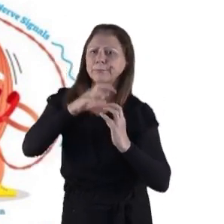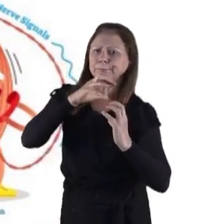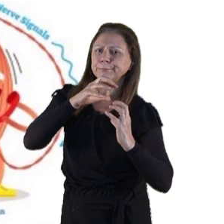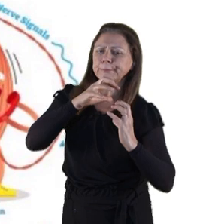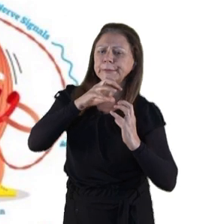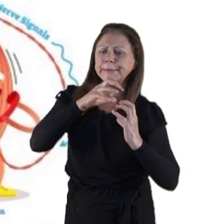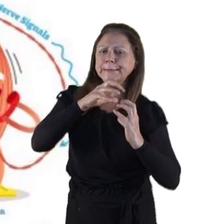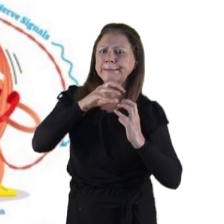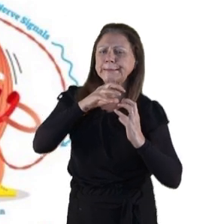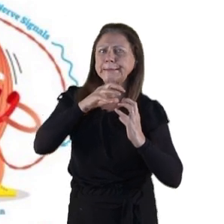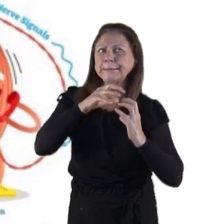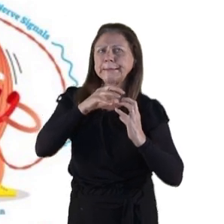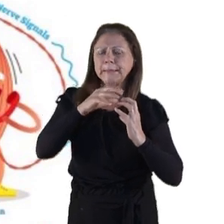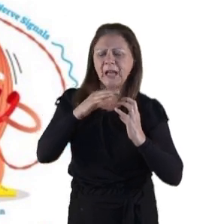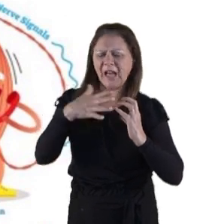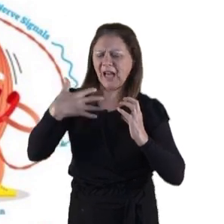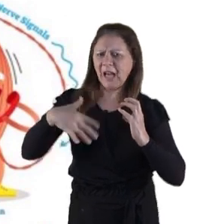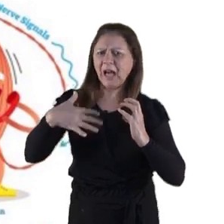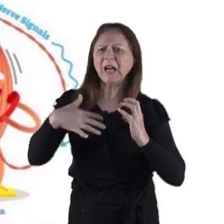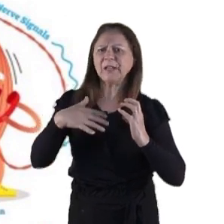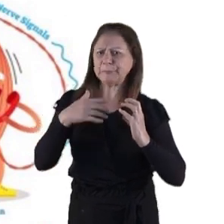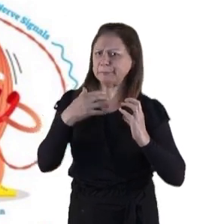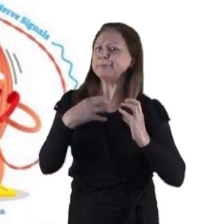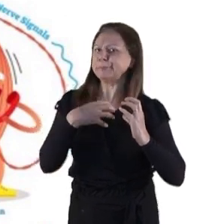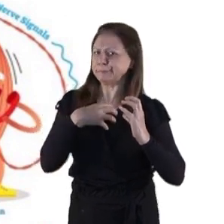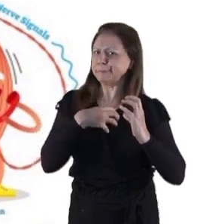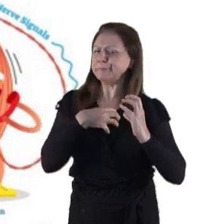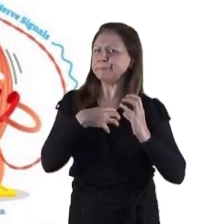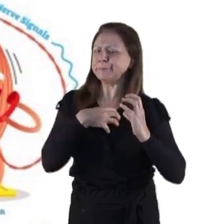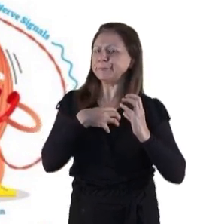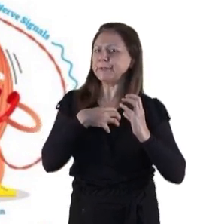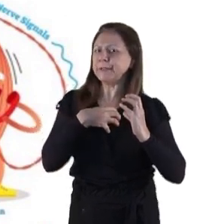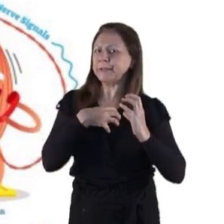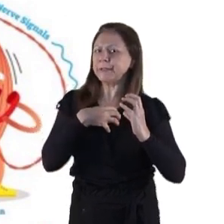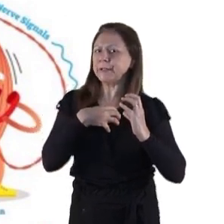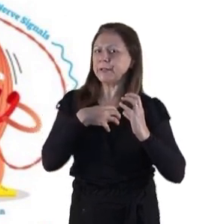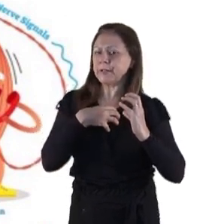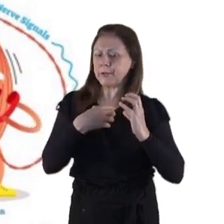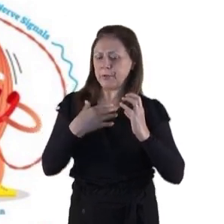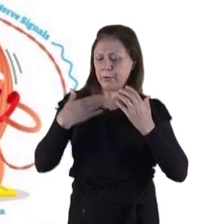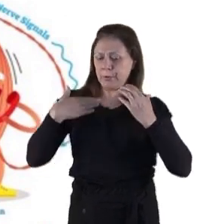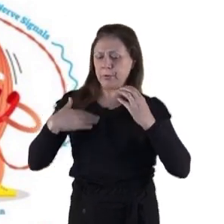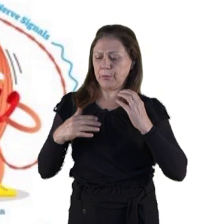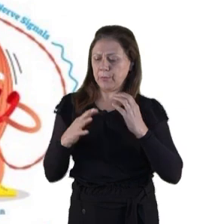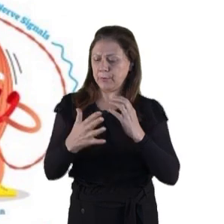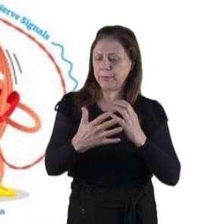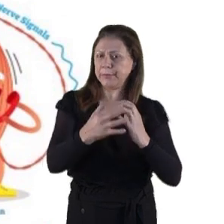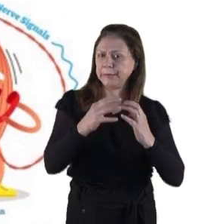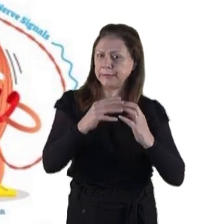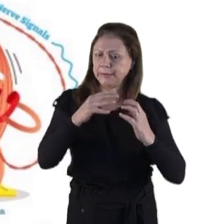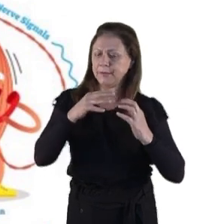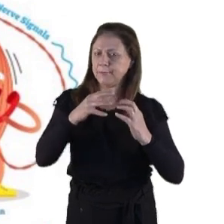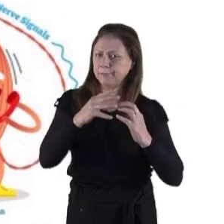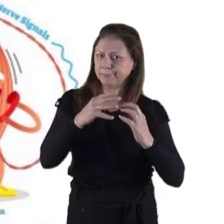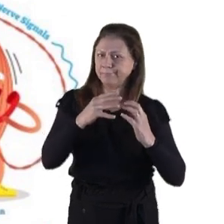espinhos, esse espinho vai machucar minha mão, obviamente, né, meu dedo. Então, o meu corpo, os meus nervos vão sentir